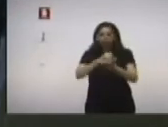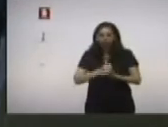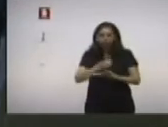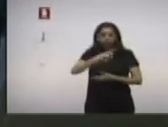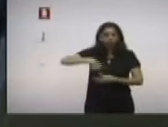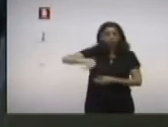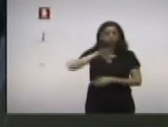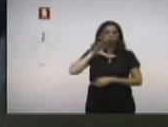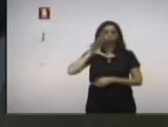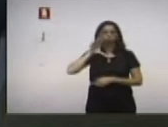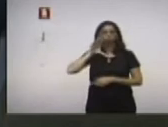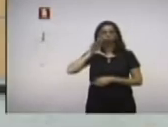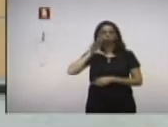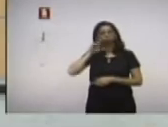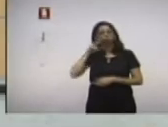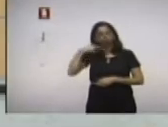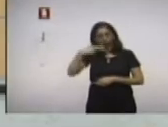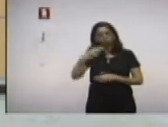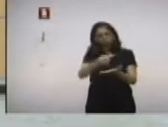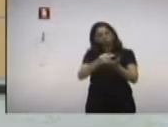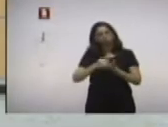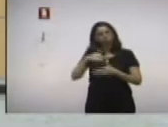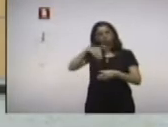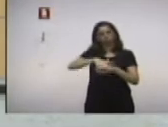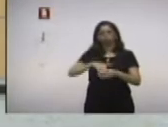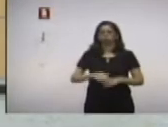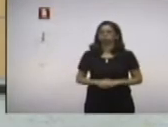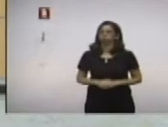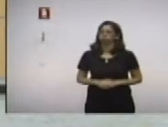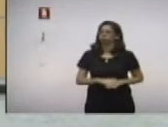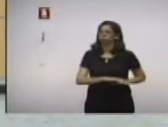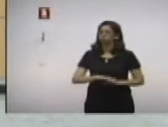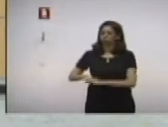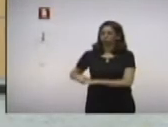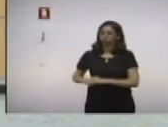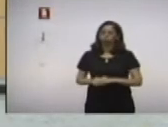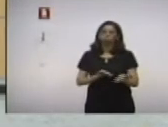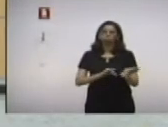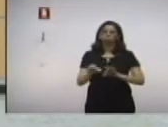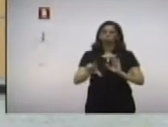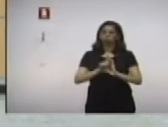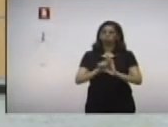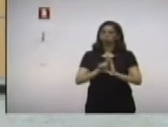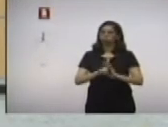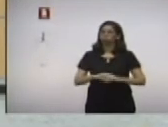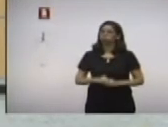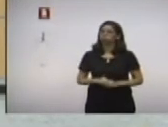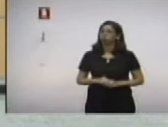mais uma vez por esse projeto de lei projeto está em votação